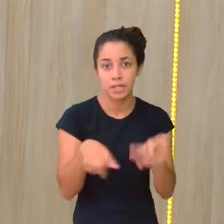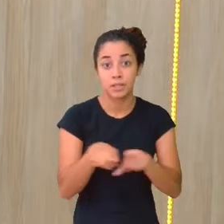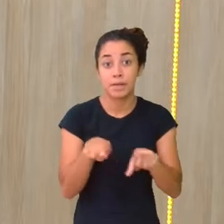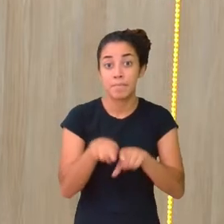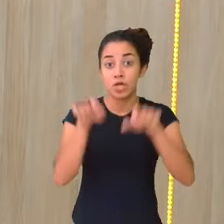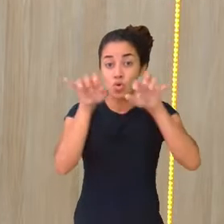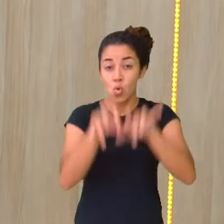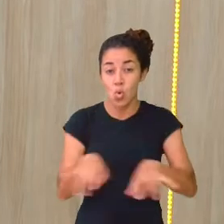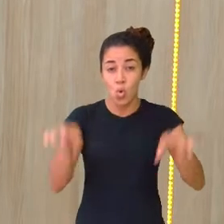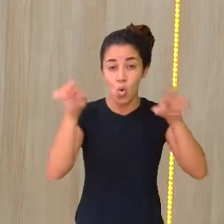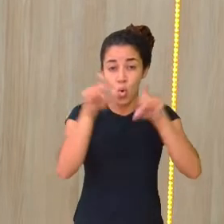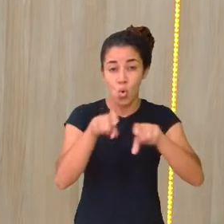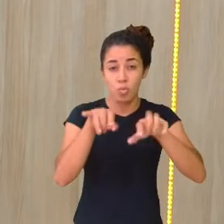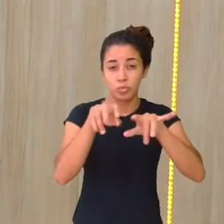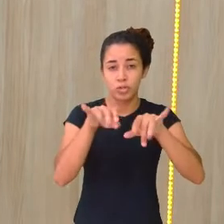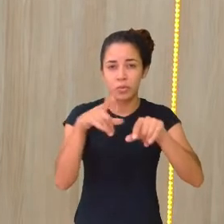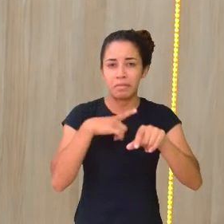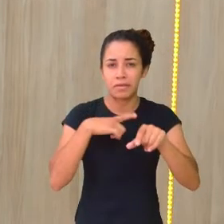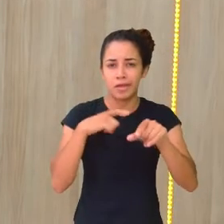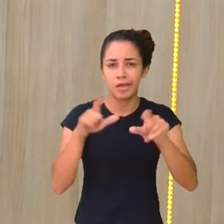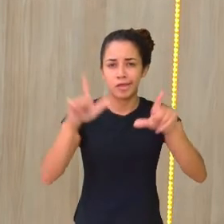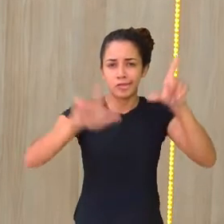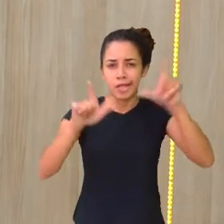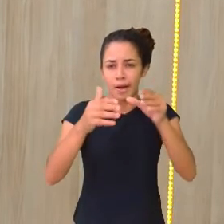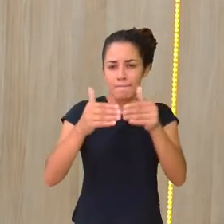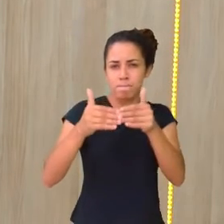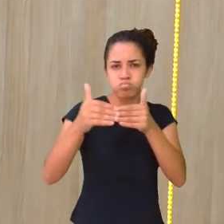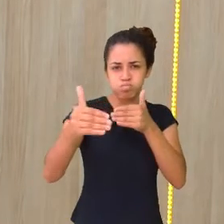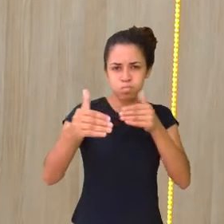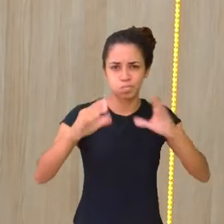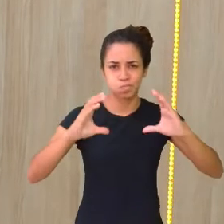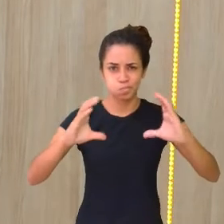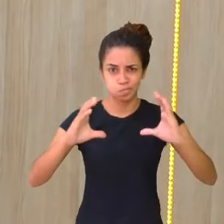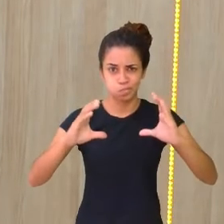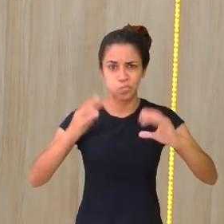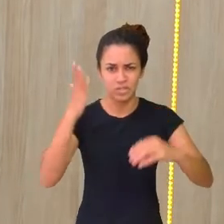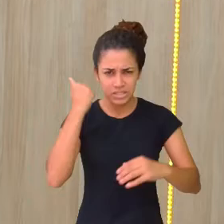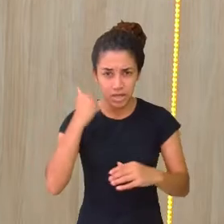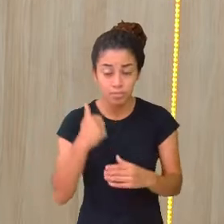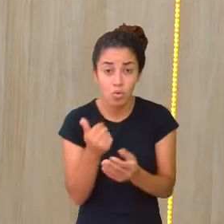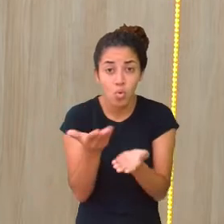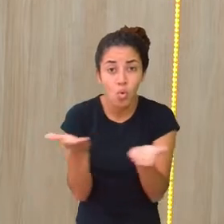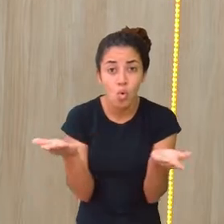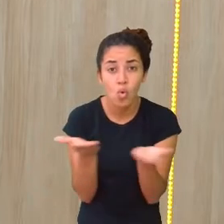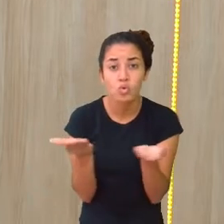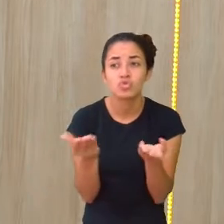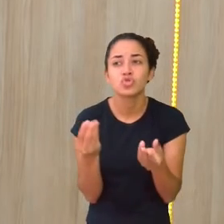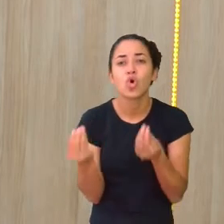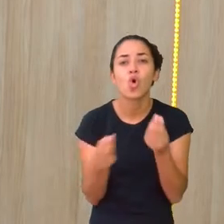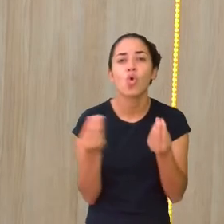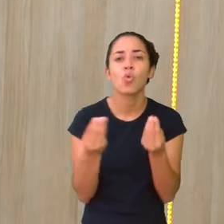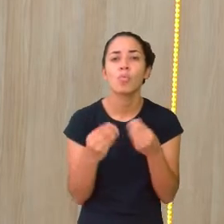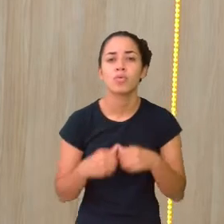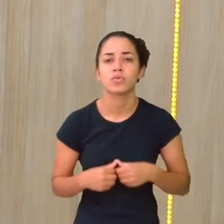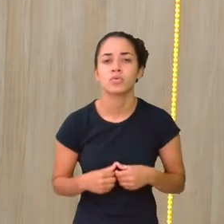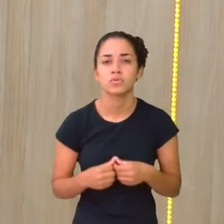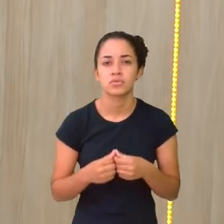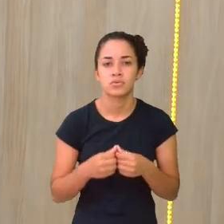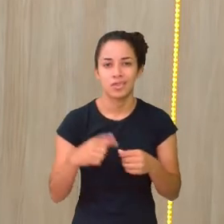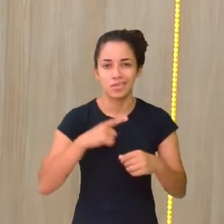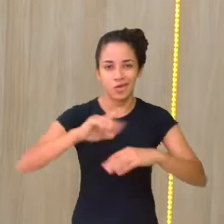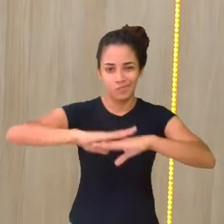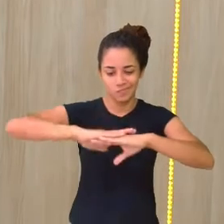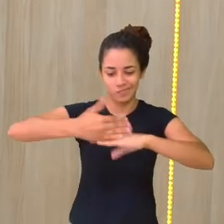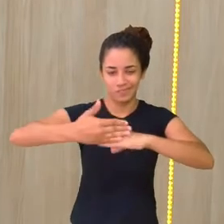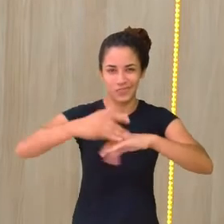computador que tinha tela grandona, né? Claro que hoje em dia, né? Tem até a questão do notebook,